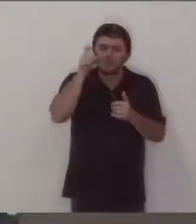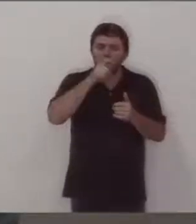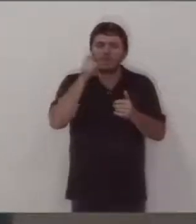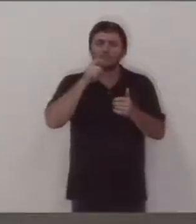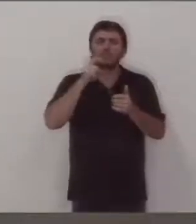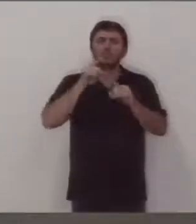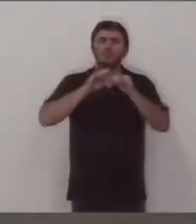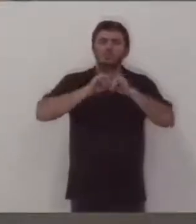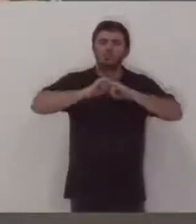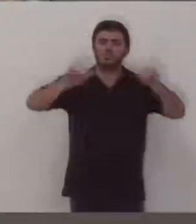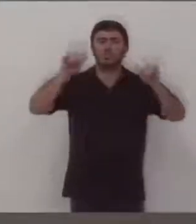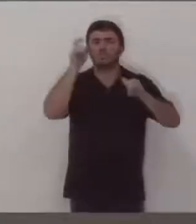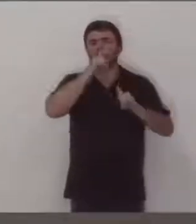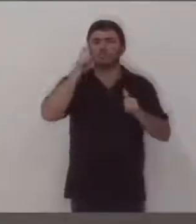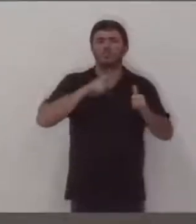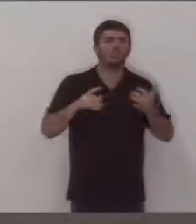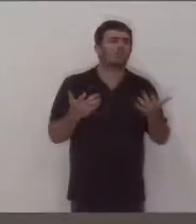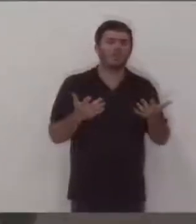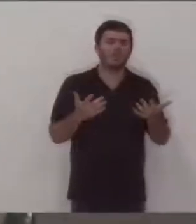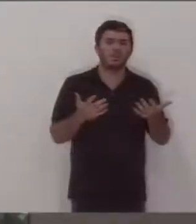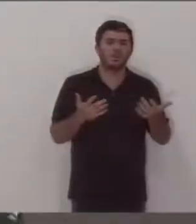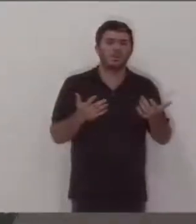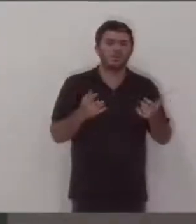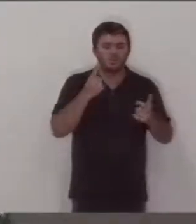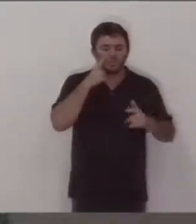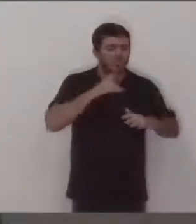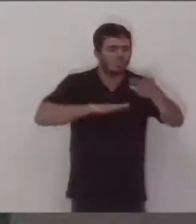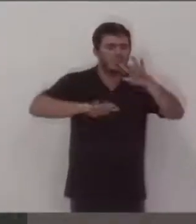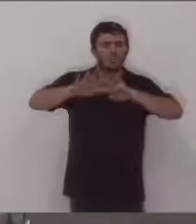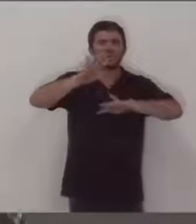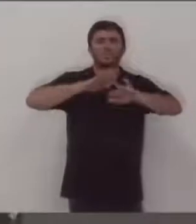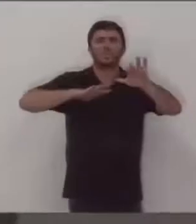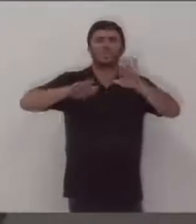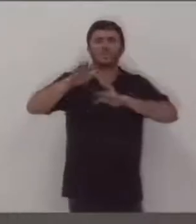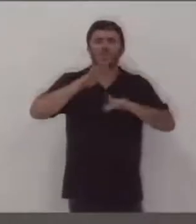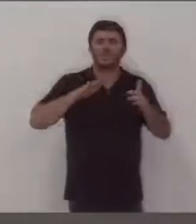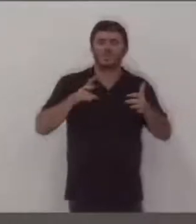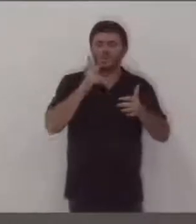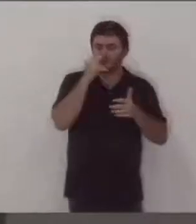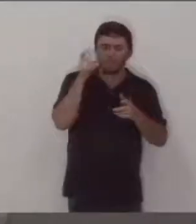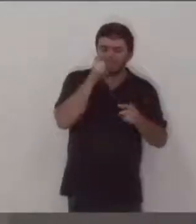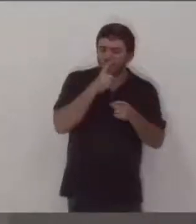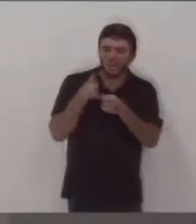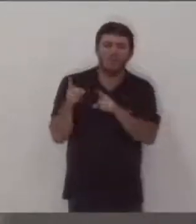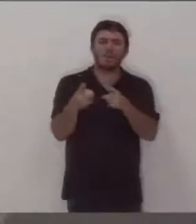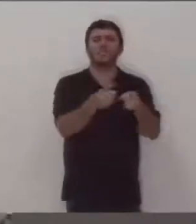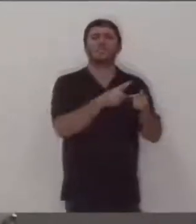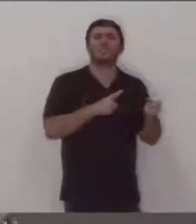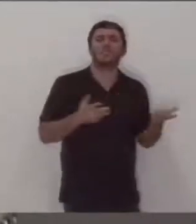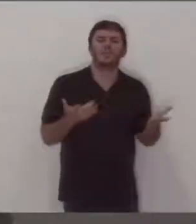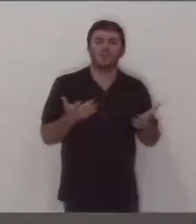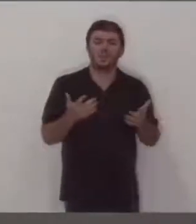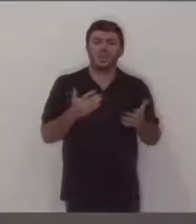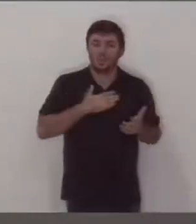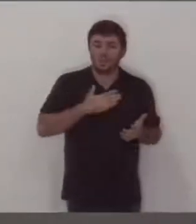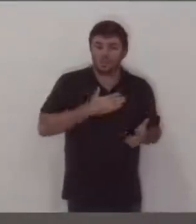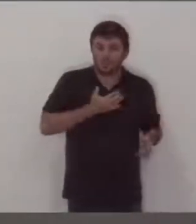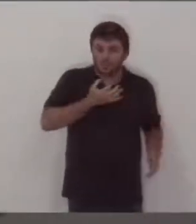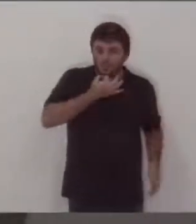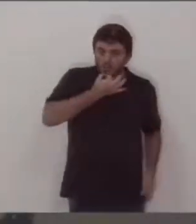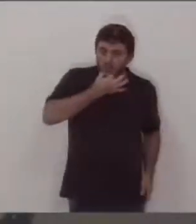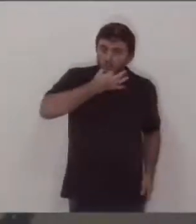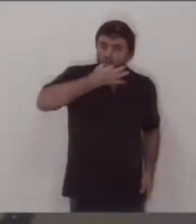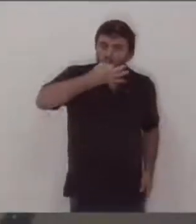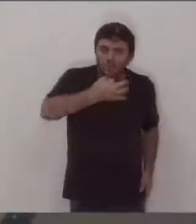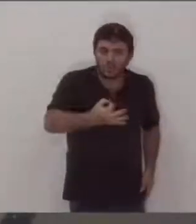O fake news dá até um nome bonito, vira até uma piada, mas as mentiras que provocam mais problema. Então, a minha sugestão é que eu acredito que já